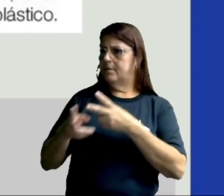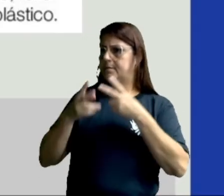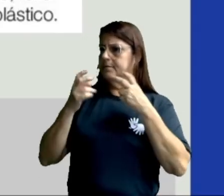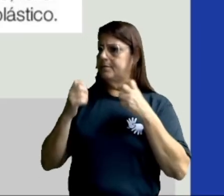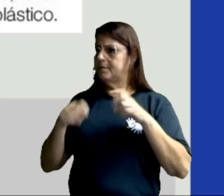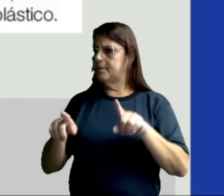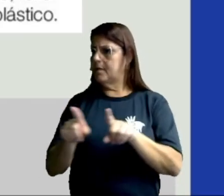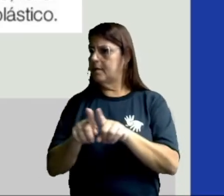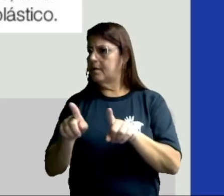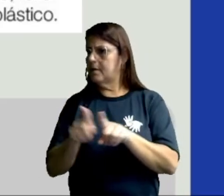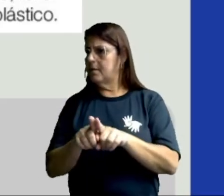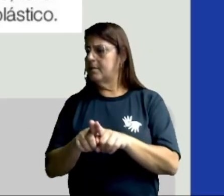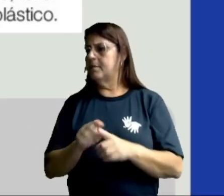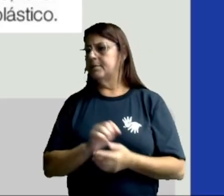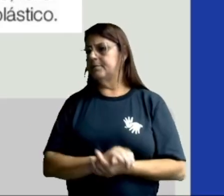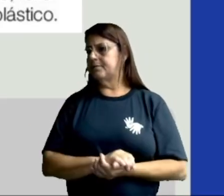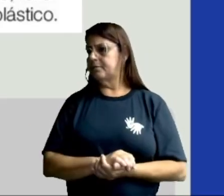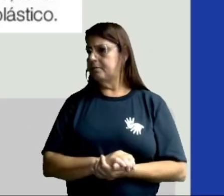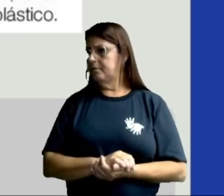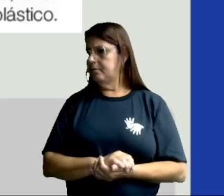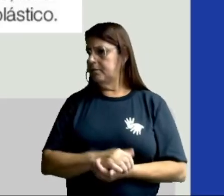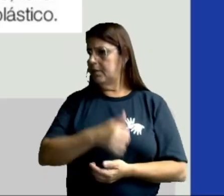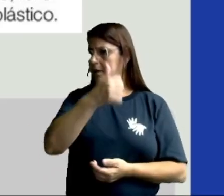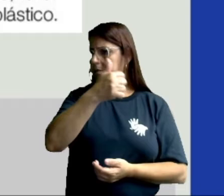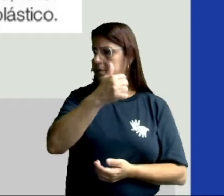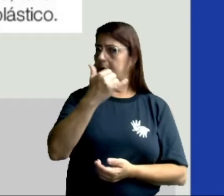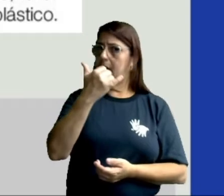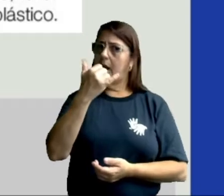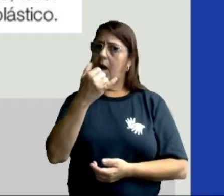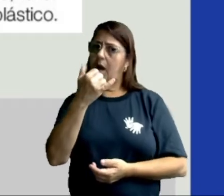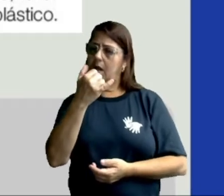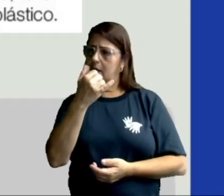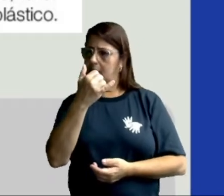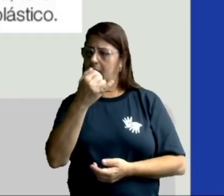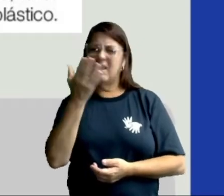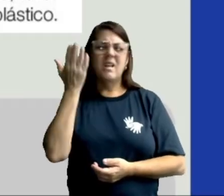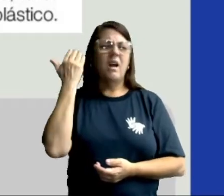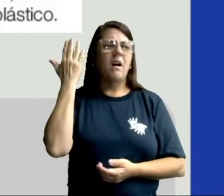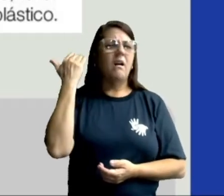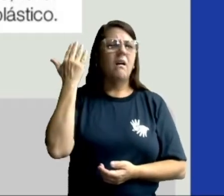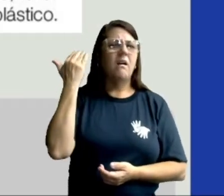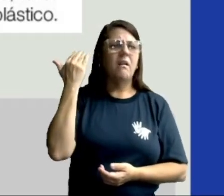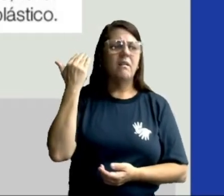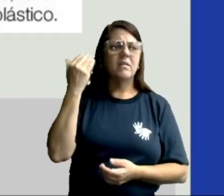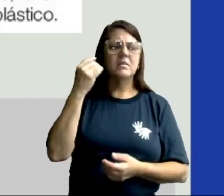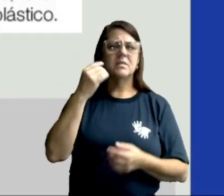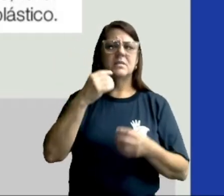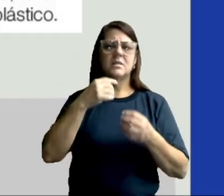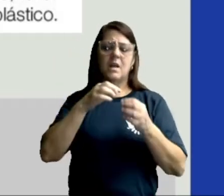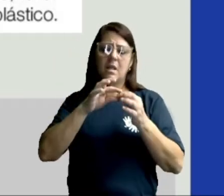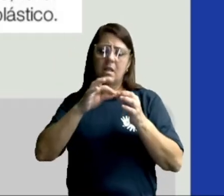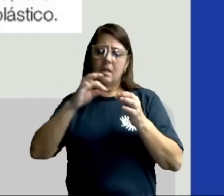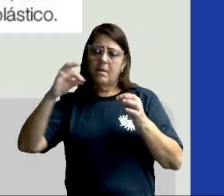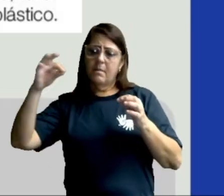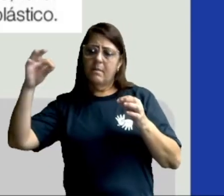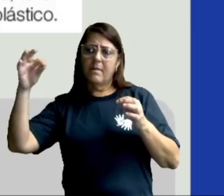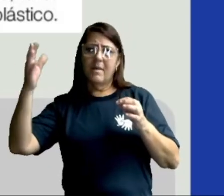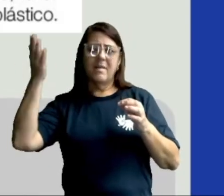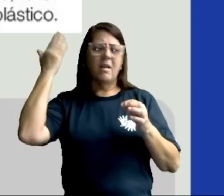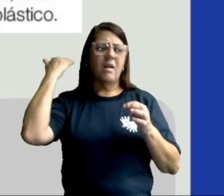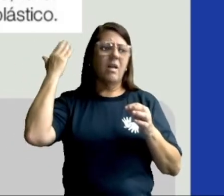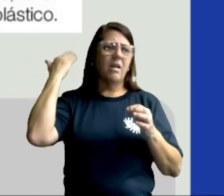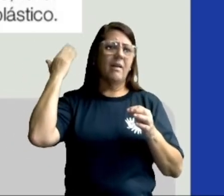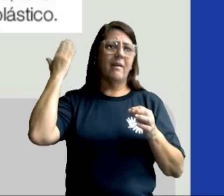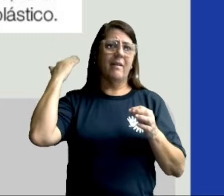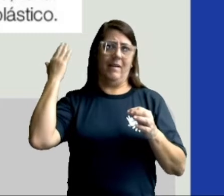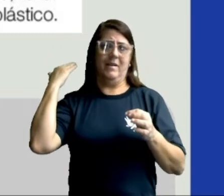Observem as imagens abaixo, né? Na primeira imagem a gente vai ter uma canetinha feita de pena, né? Lá antigamente